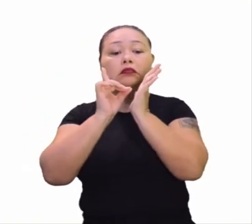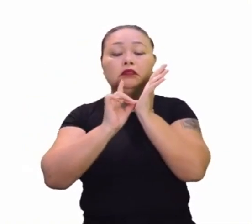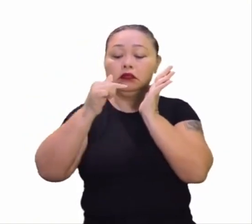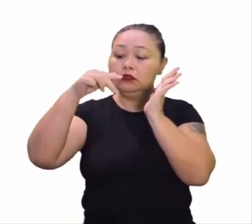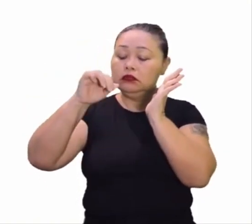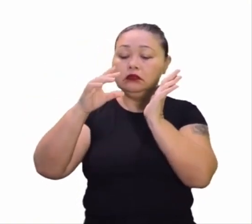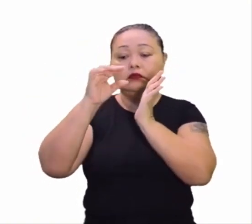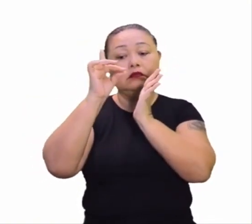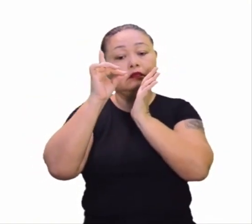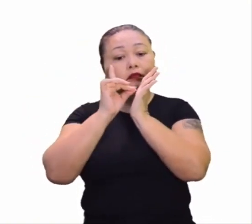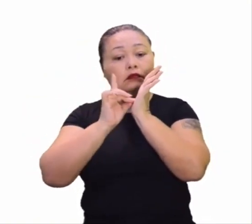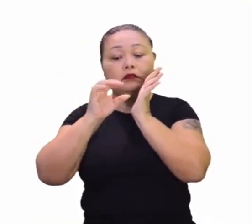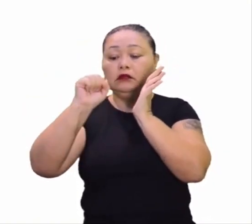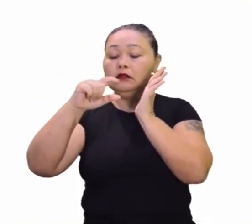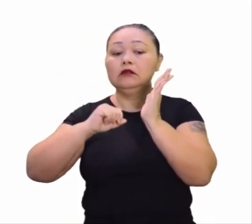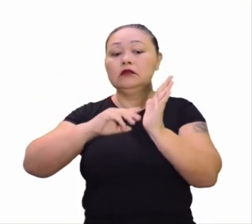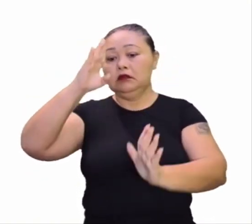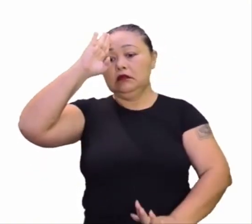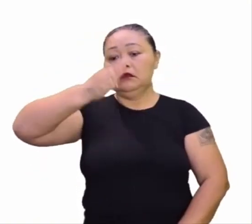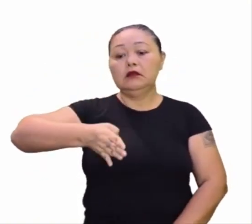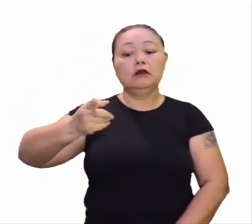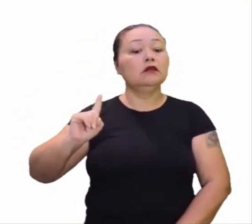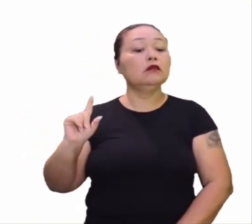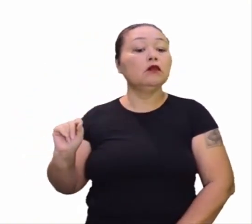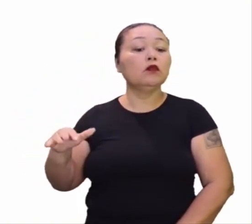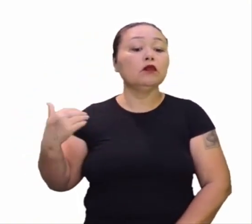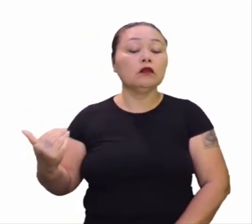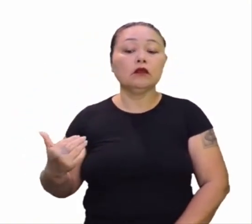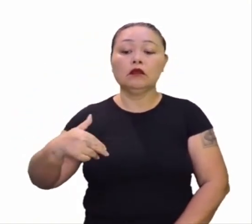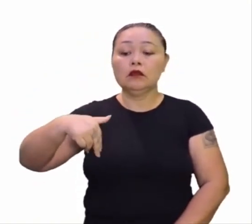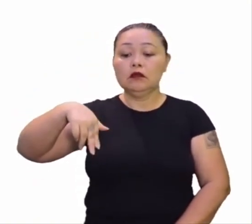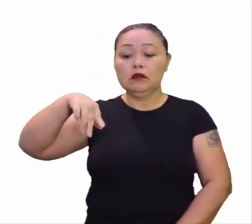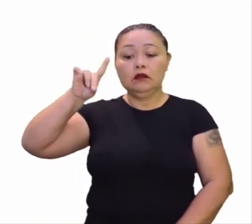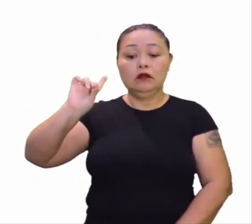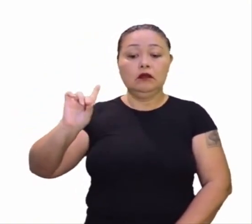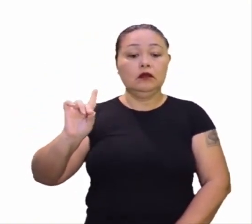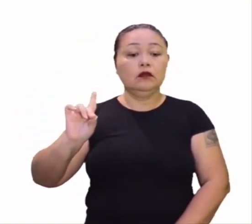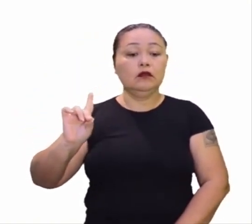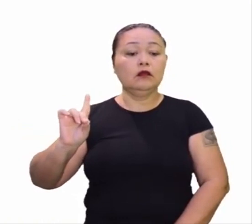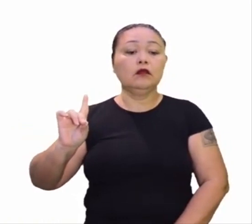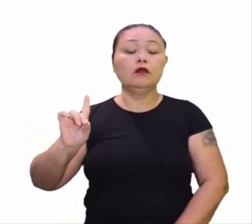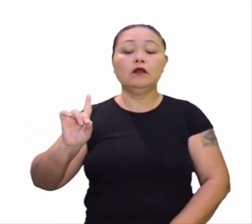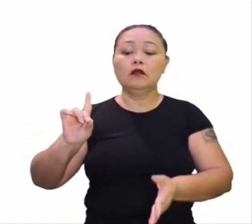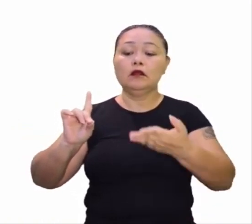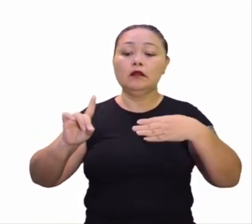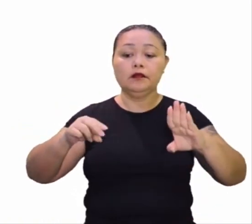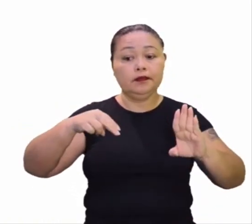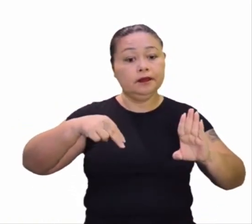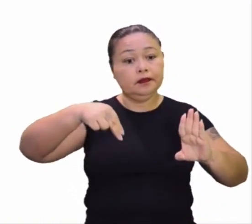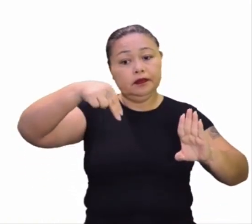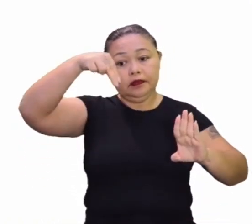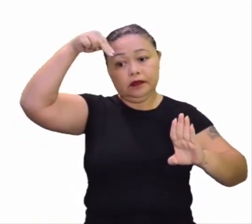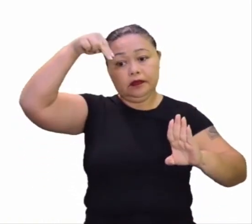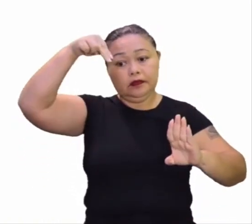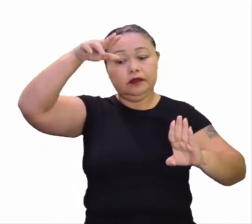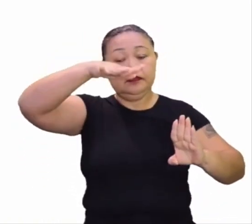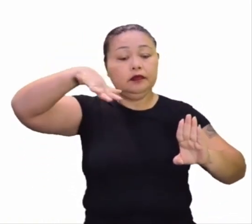1970 e 1980 eram principalmente A. Nordestinos,